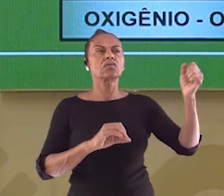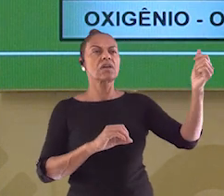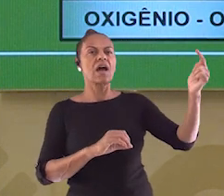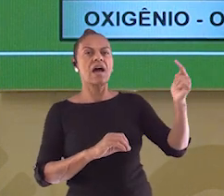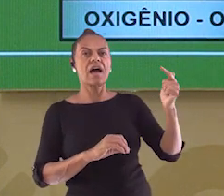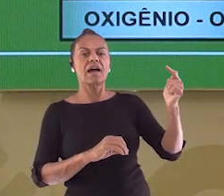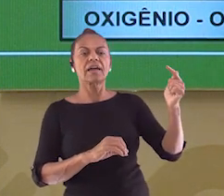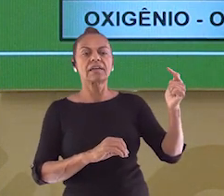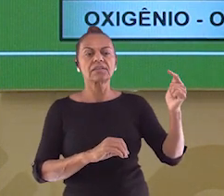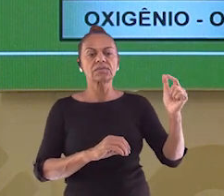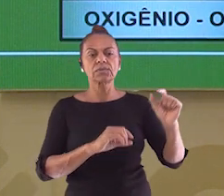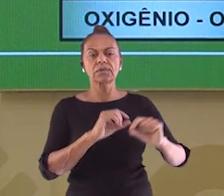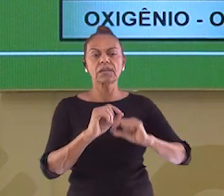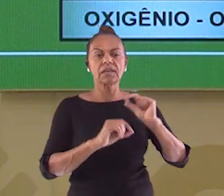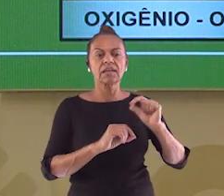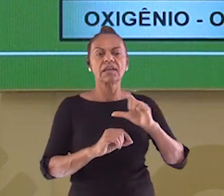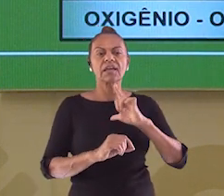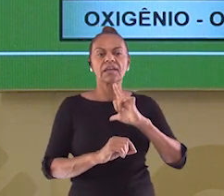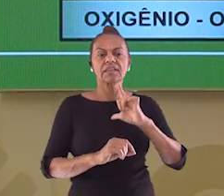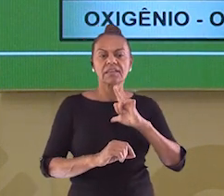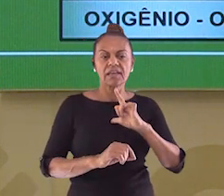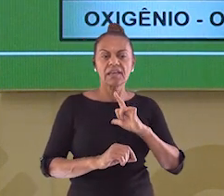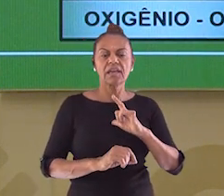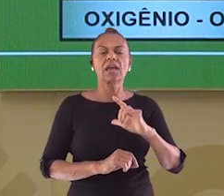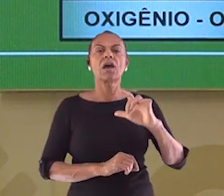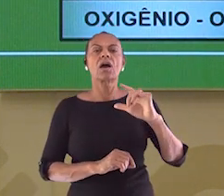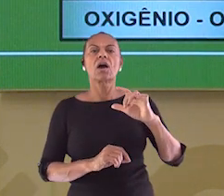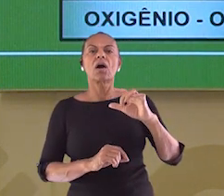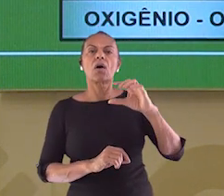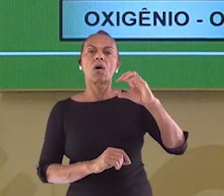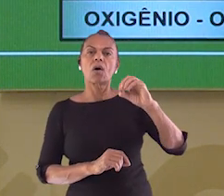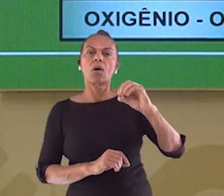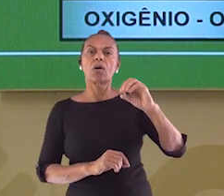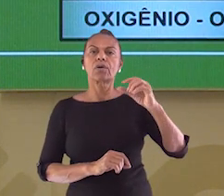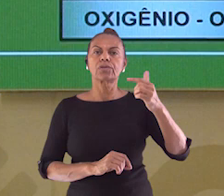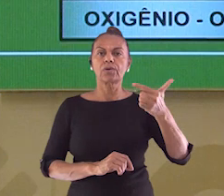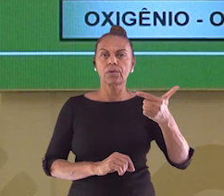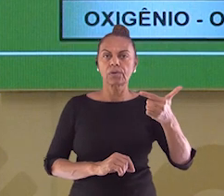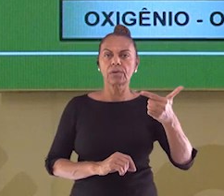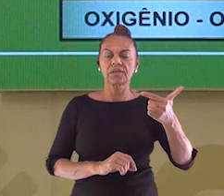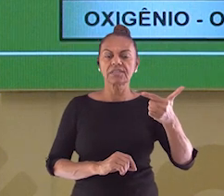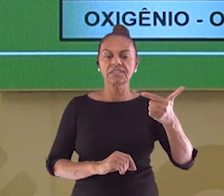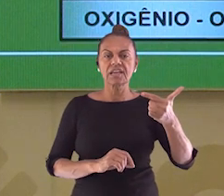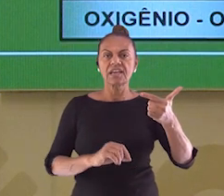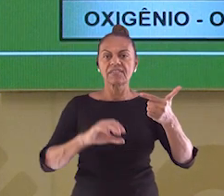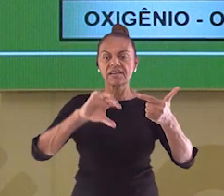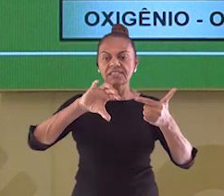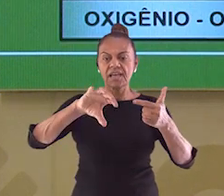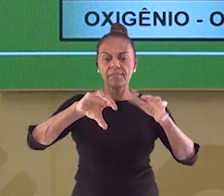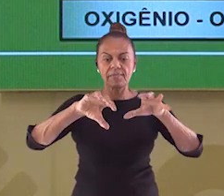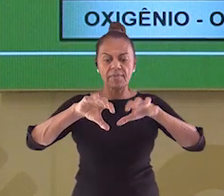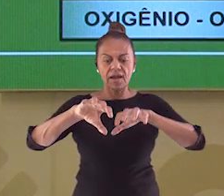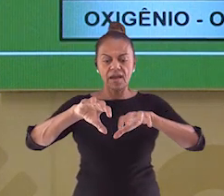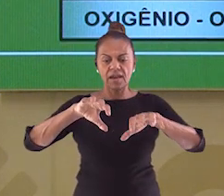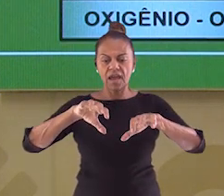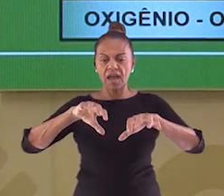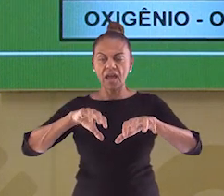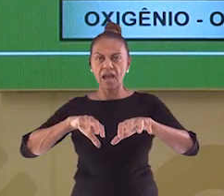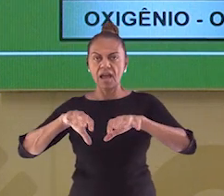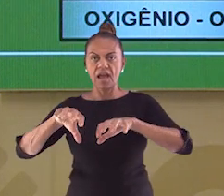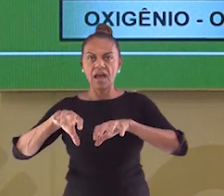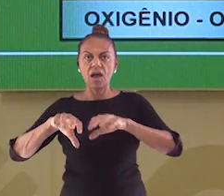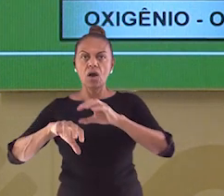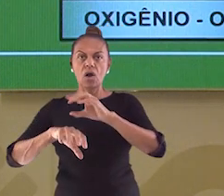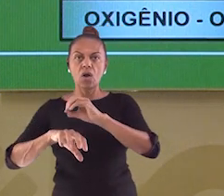se desintegram algumas moléculas de O2, separando os átomos de oxigênio